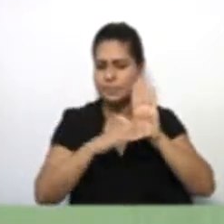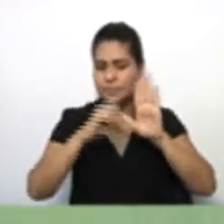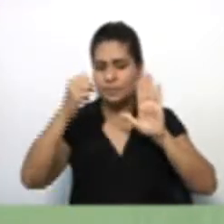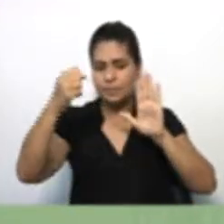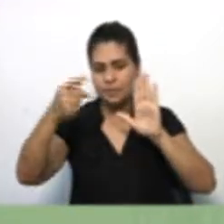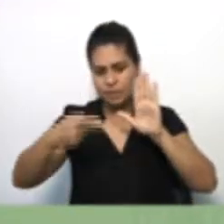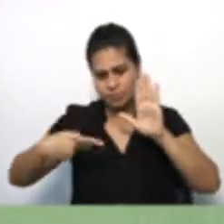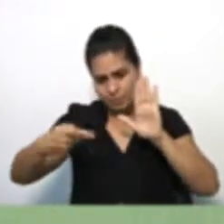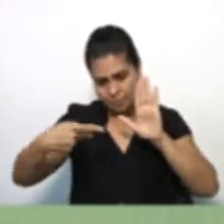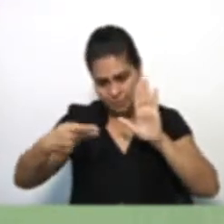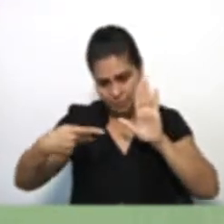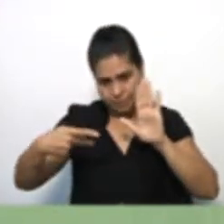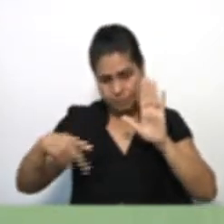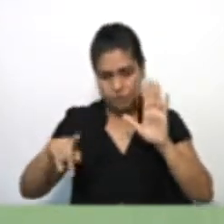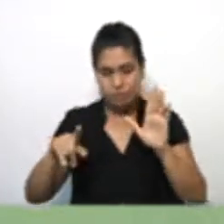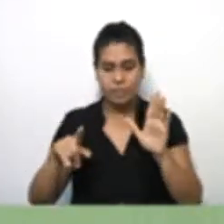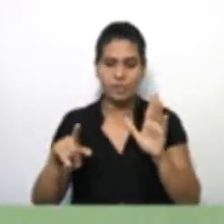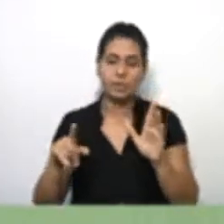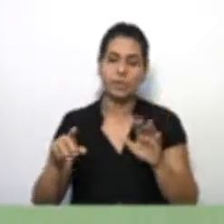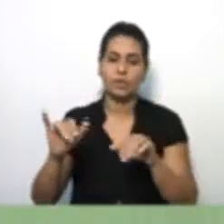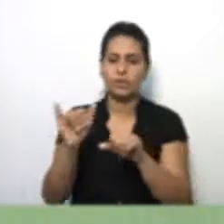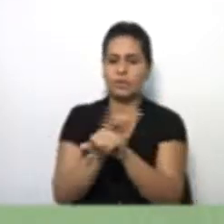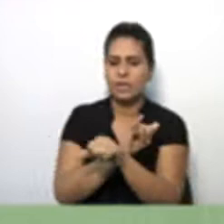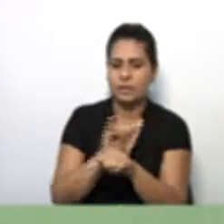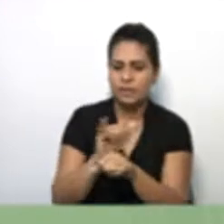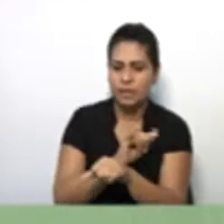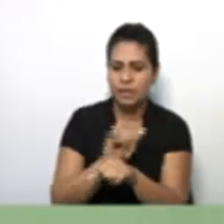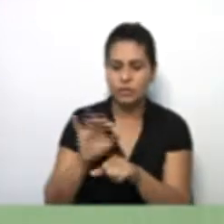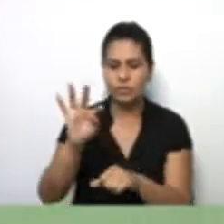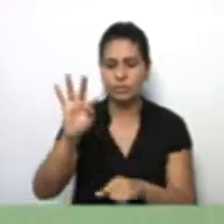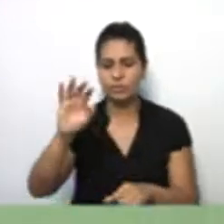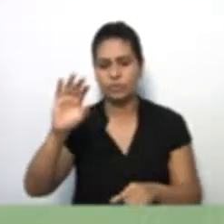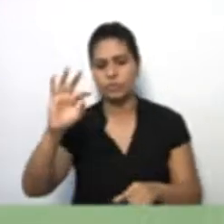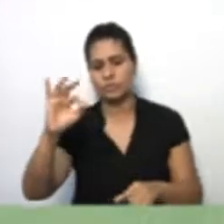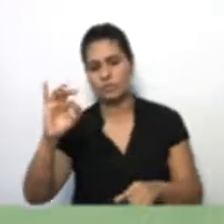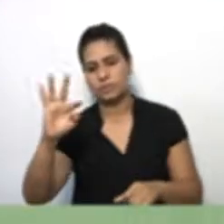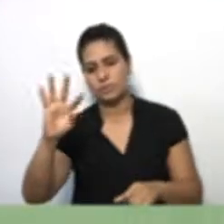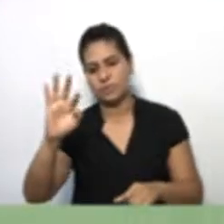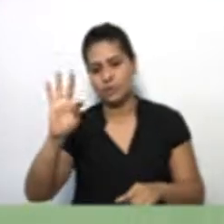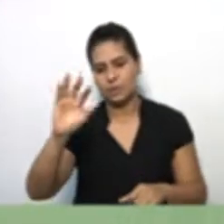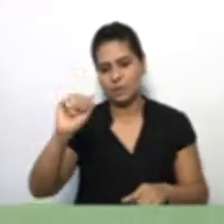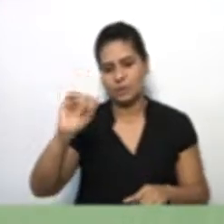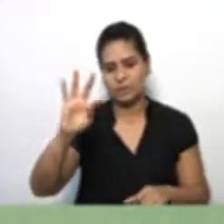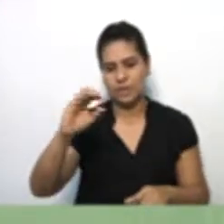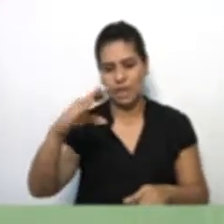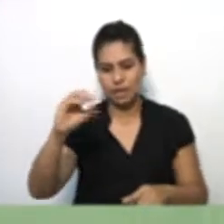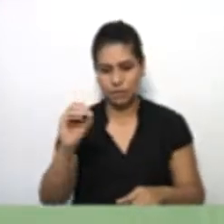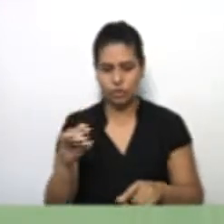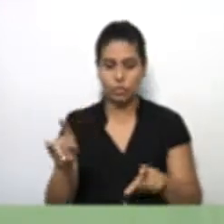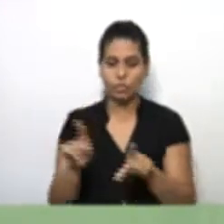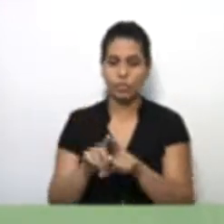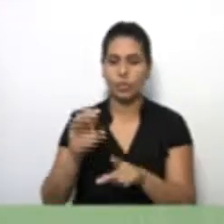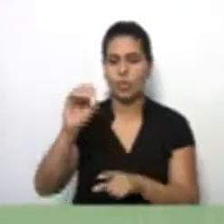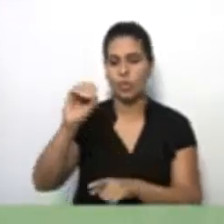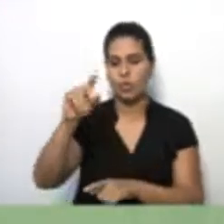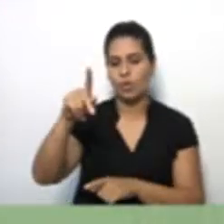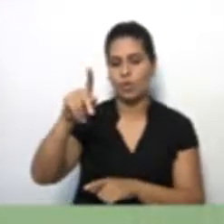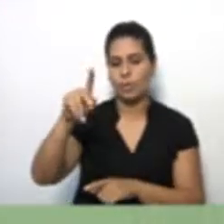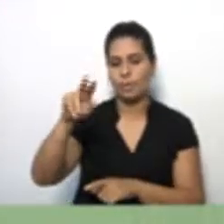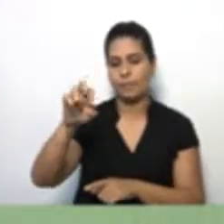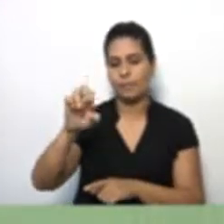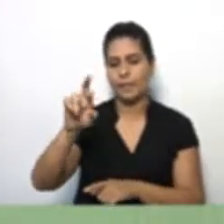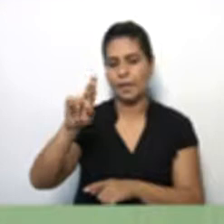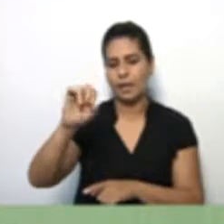O estratégico, o tático e o operacional. São planejamento, pessoal, que nós vamos começar a trabalhar o quê?